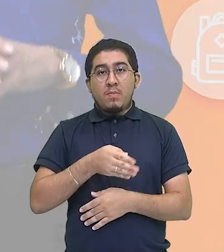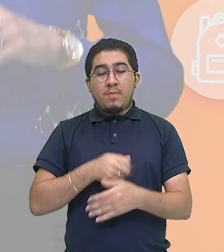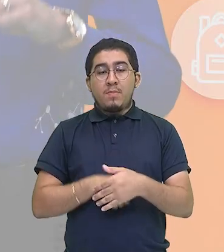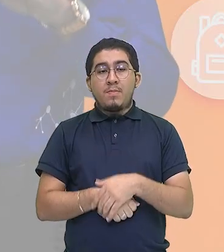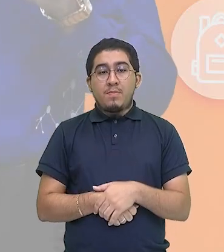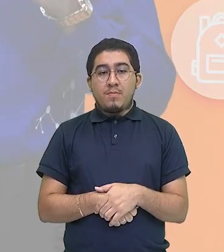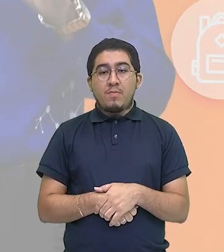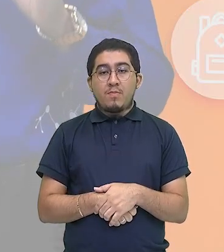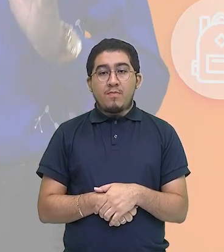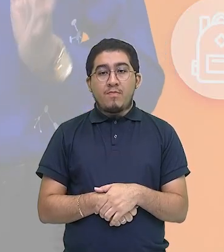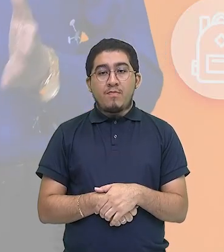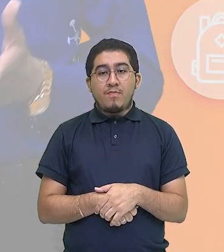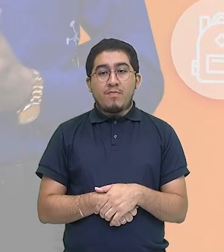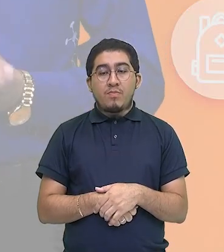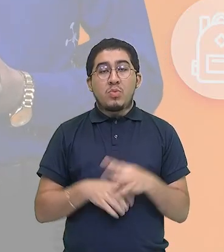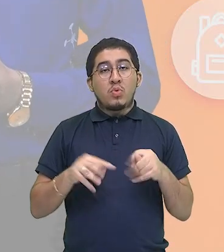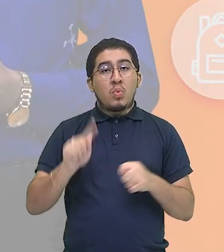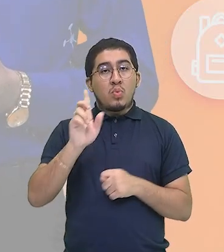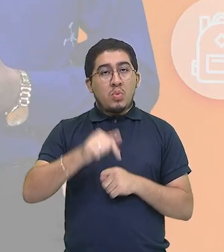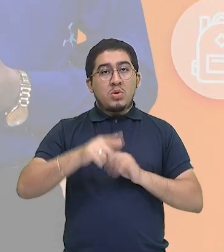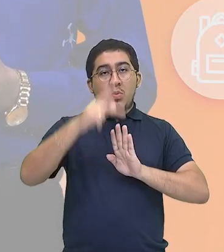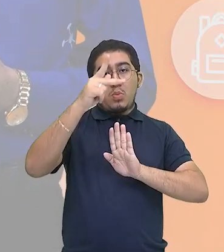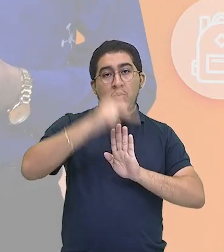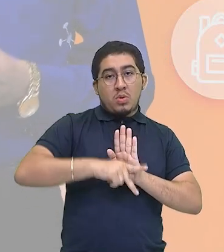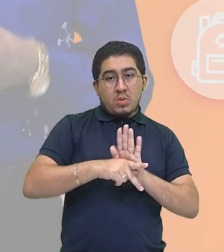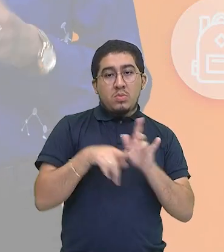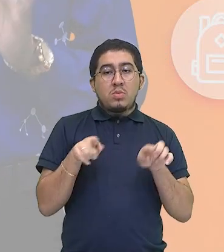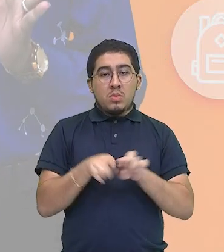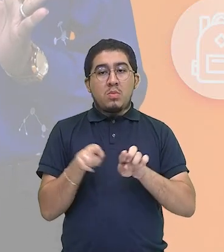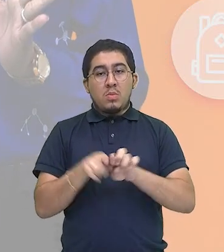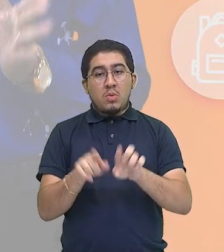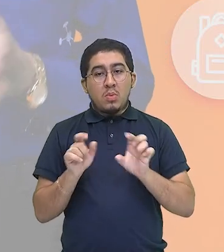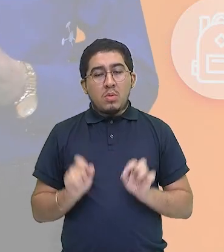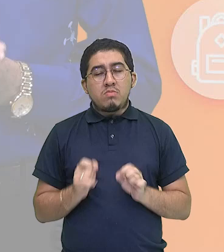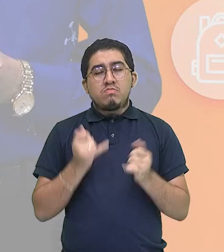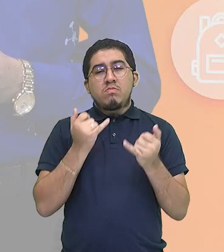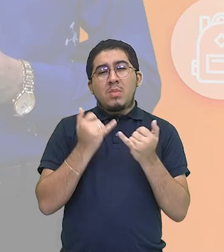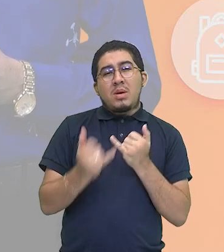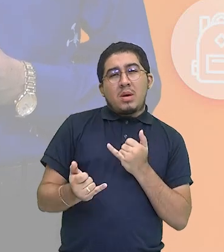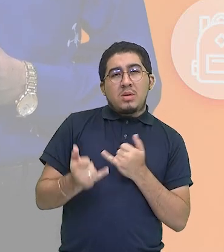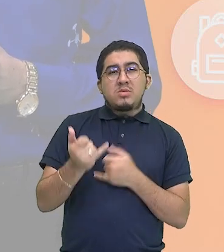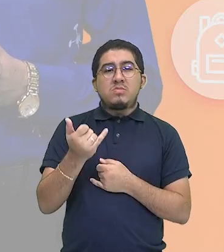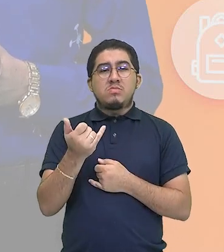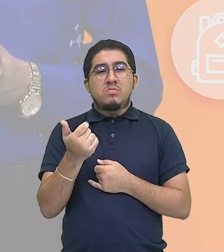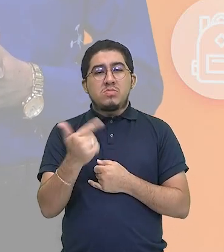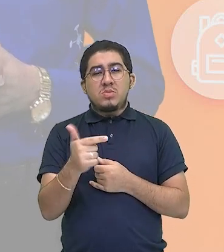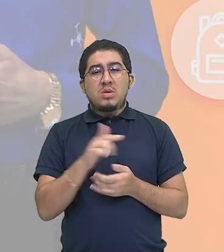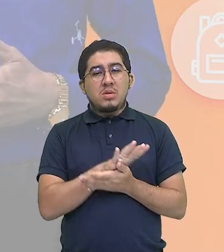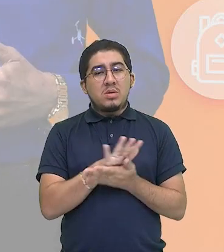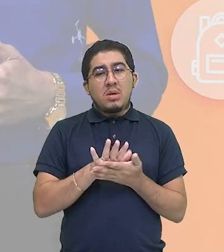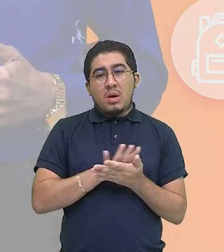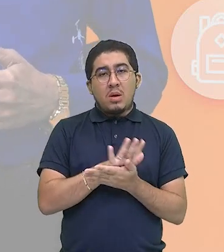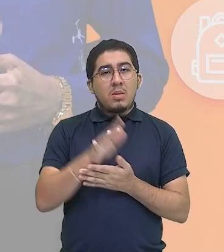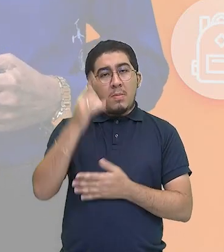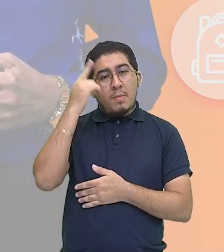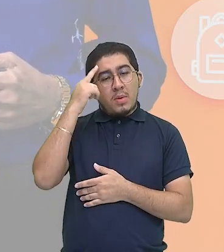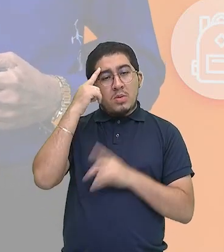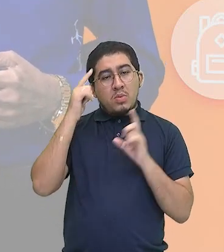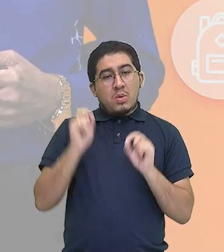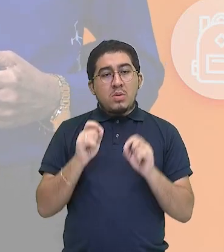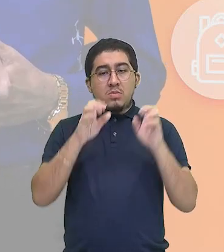diretamente. Todos esses grandes projetos, eles parece que não levaram em conta da